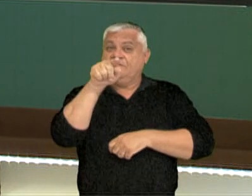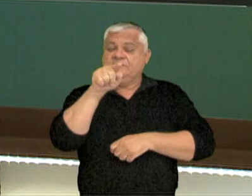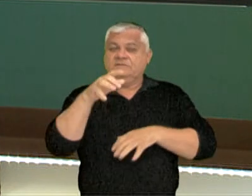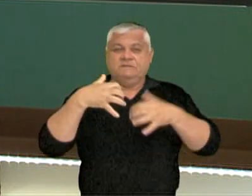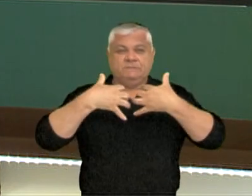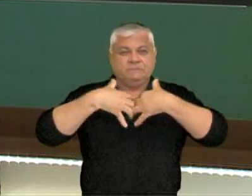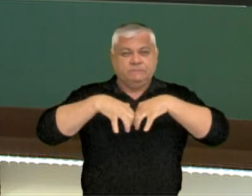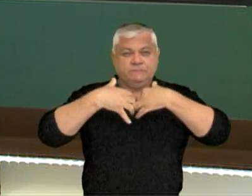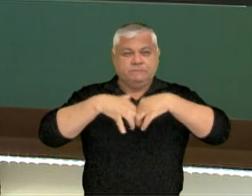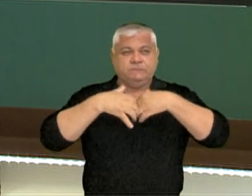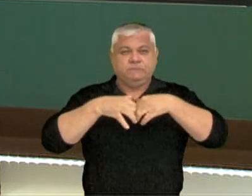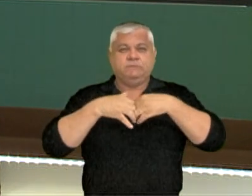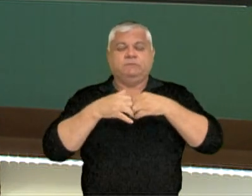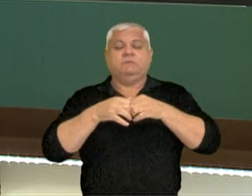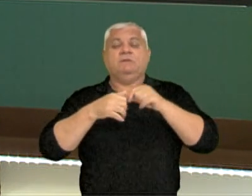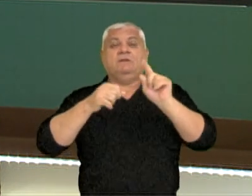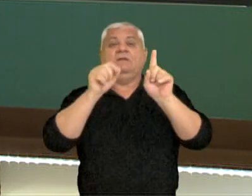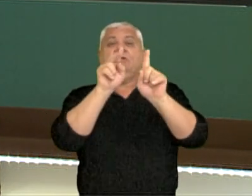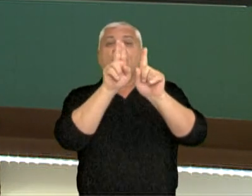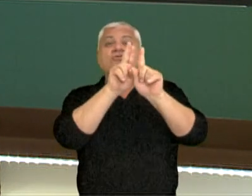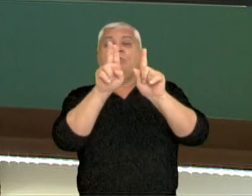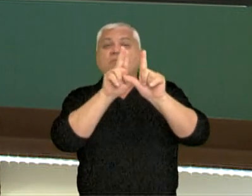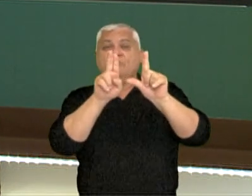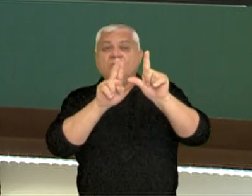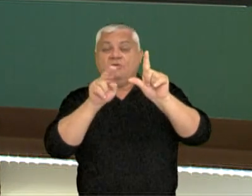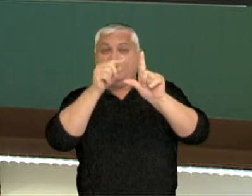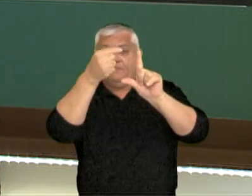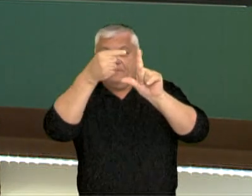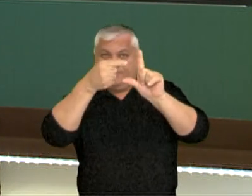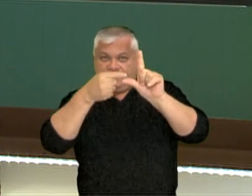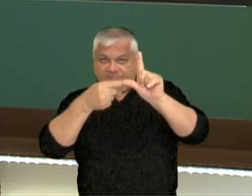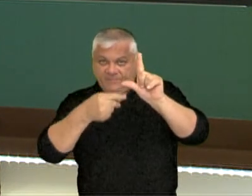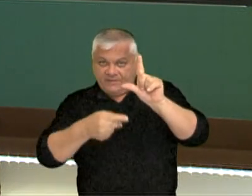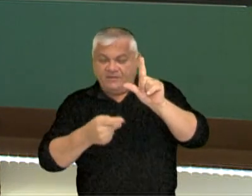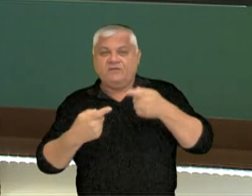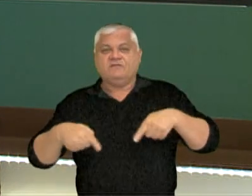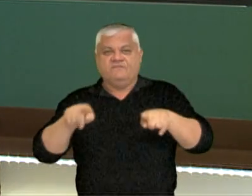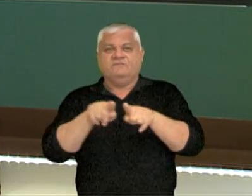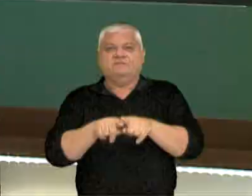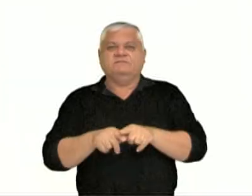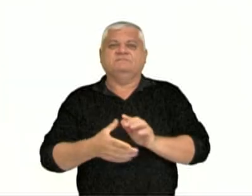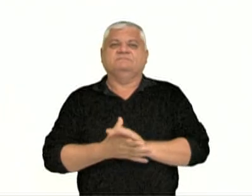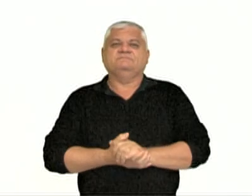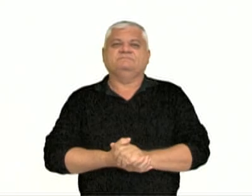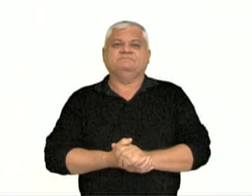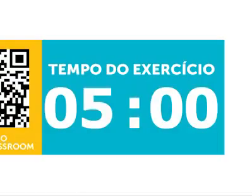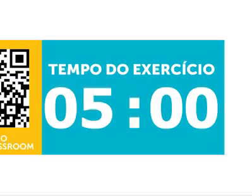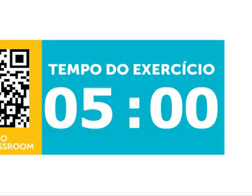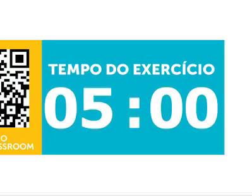você escrever em ordem decrescente, ok? E já voltamos.